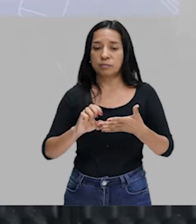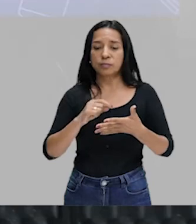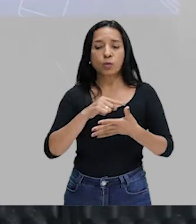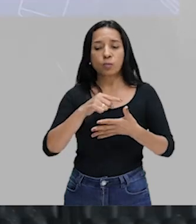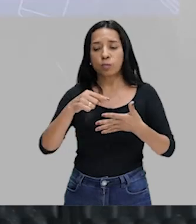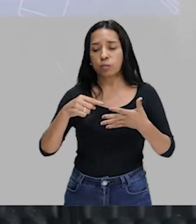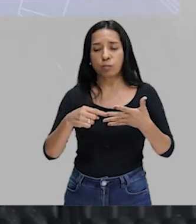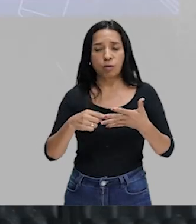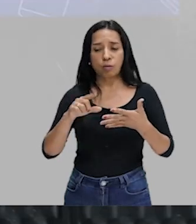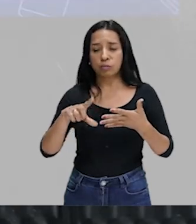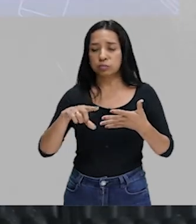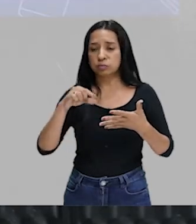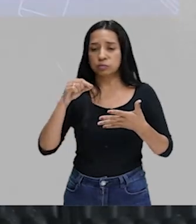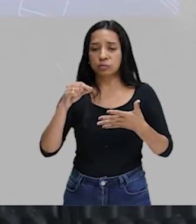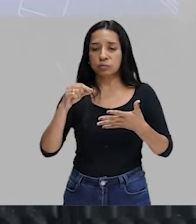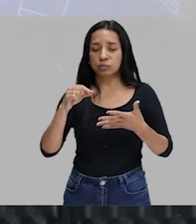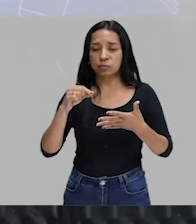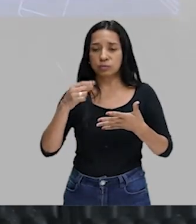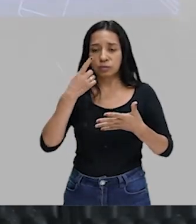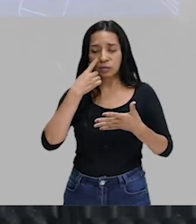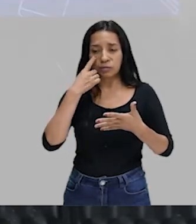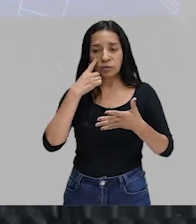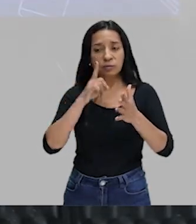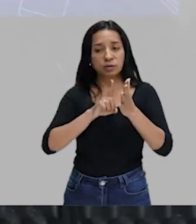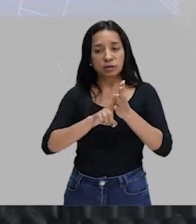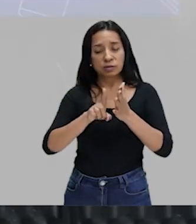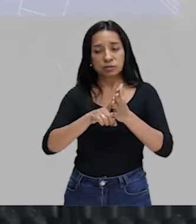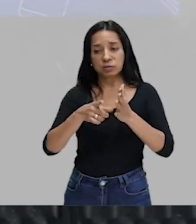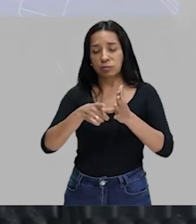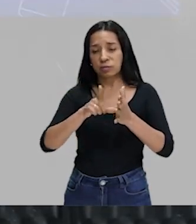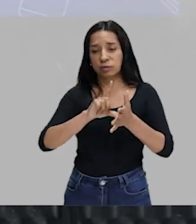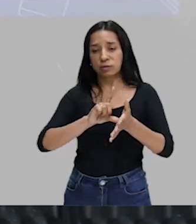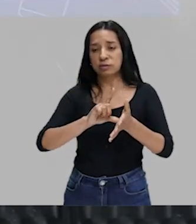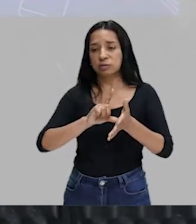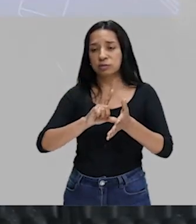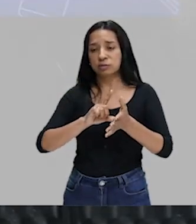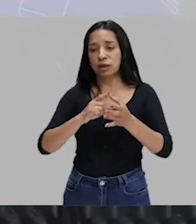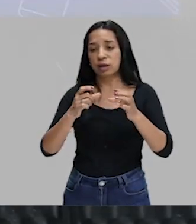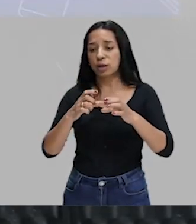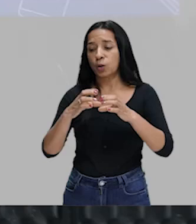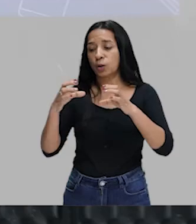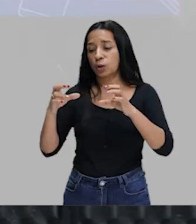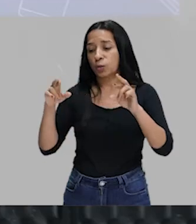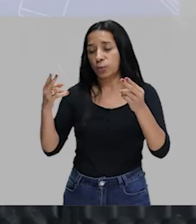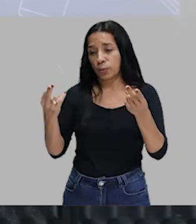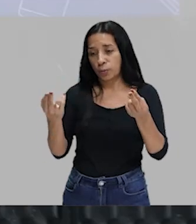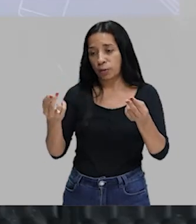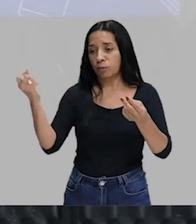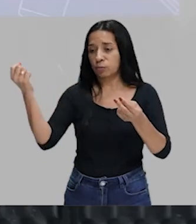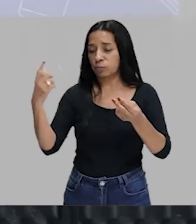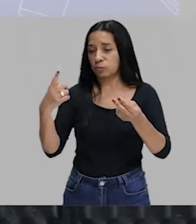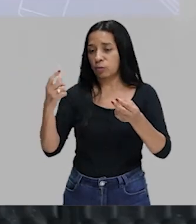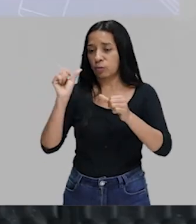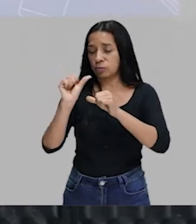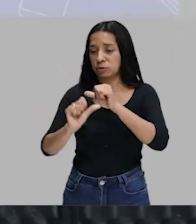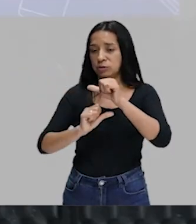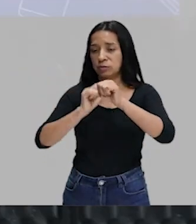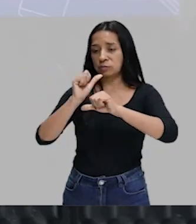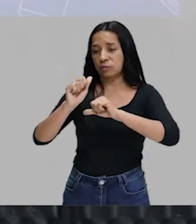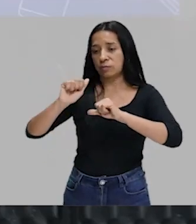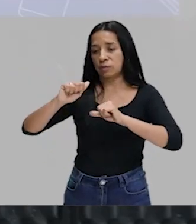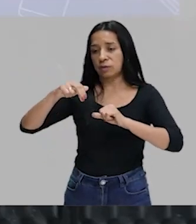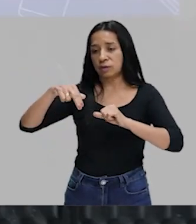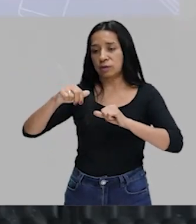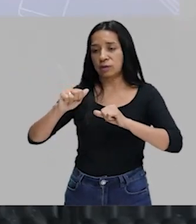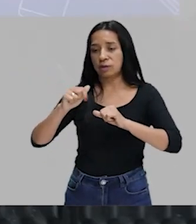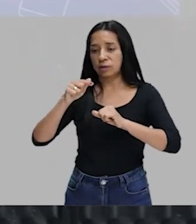negro. Certo? Nós vimos na questão anterior que quando é do tamanho do Sol, ele se torna uma anã